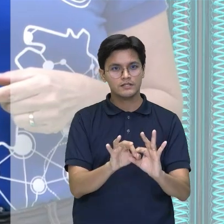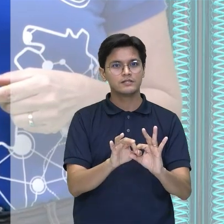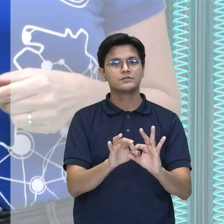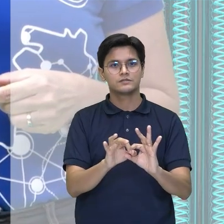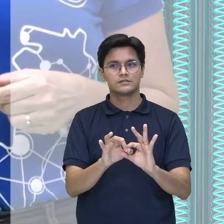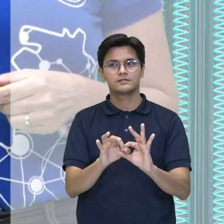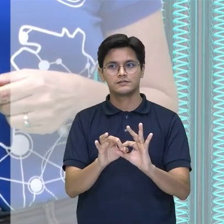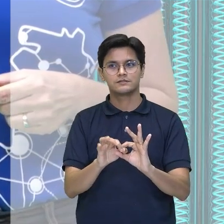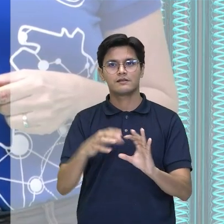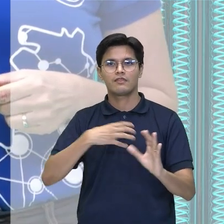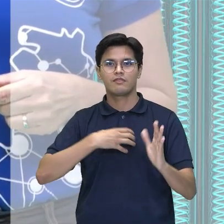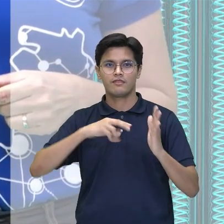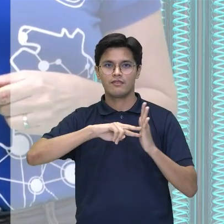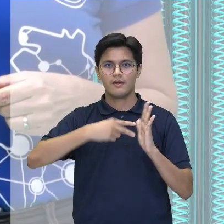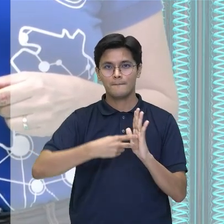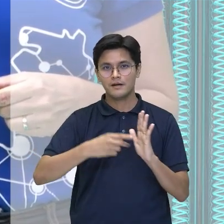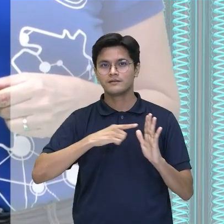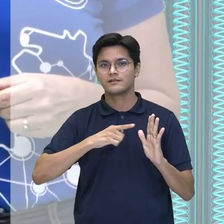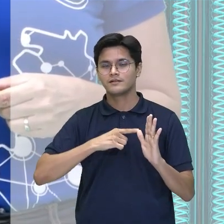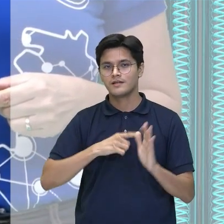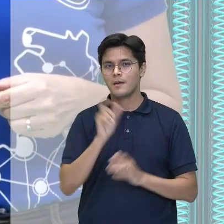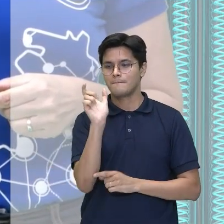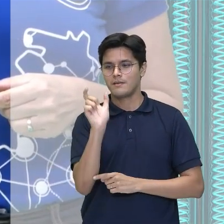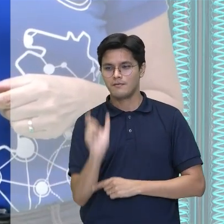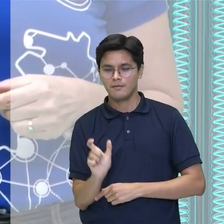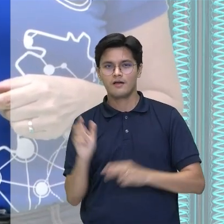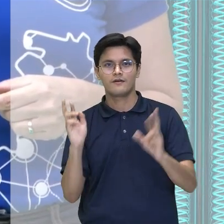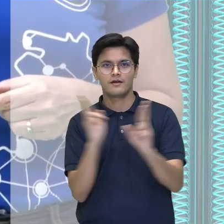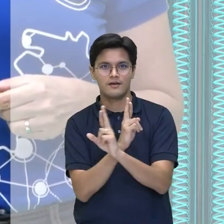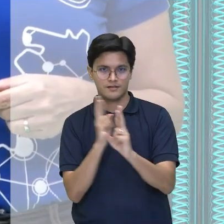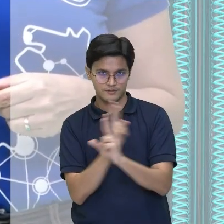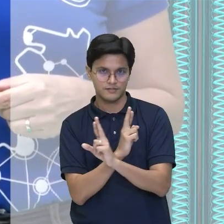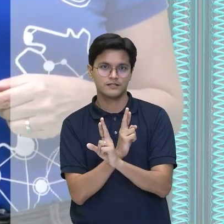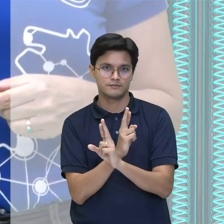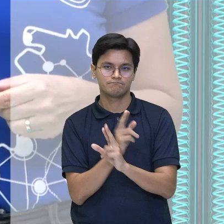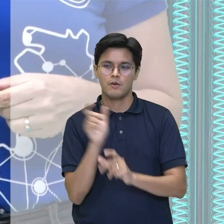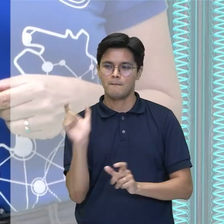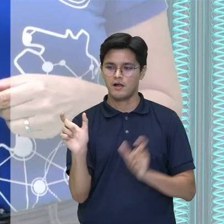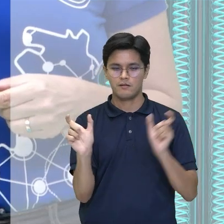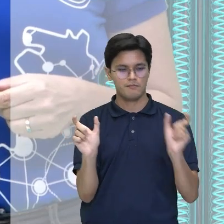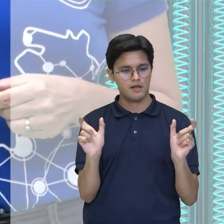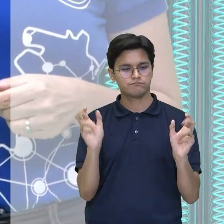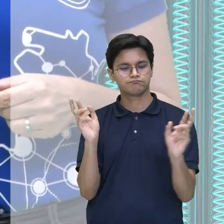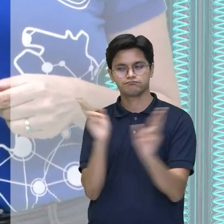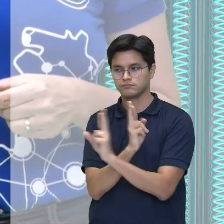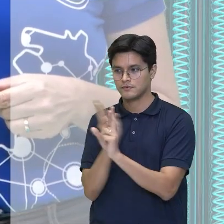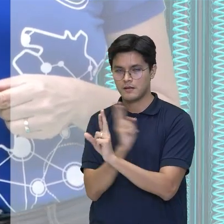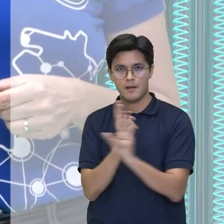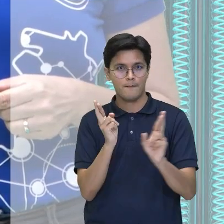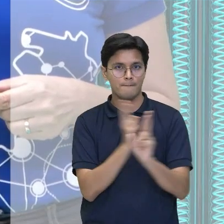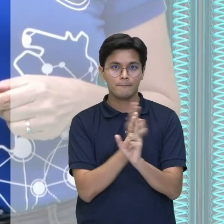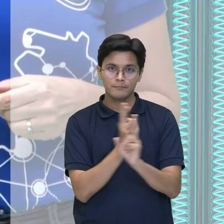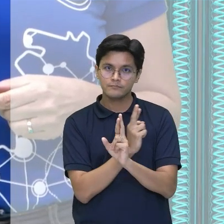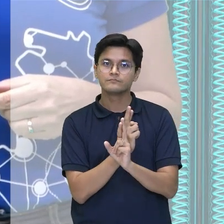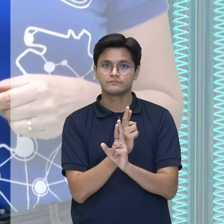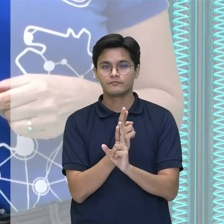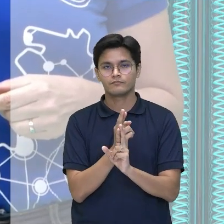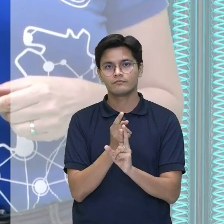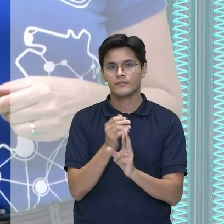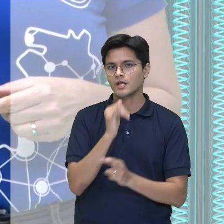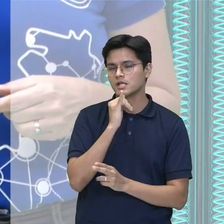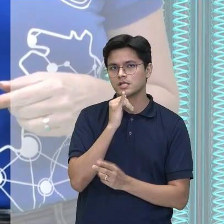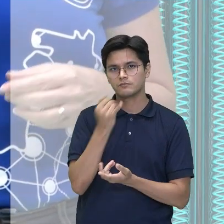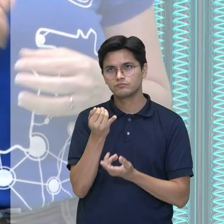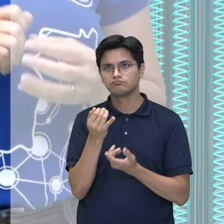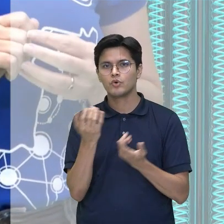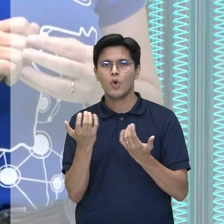são palavras que têm ideias relacionadas entre si. Funcionam como uma tempestade de palavras.